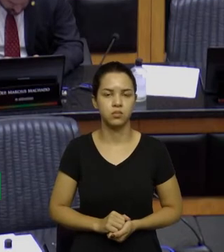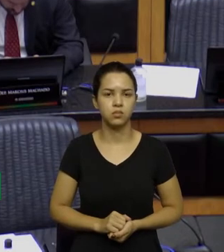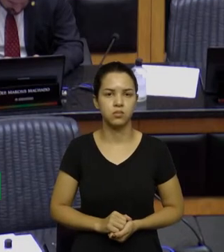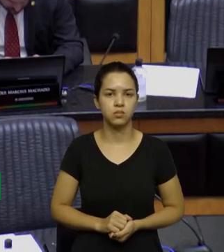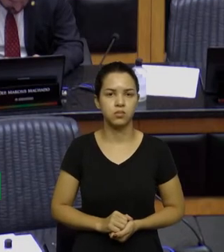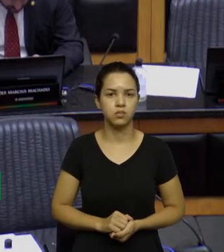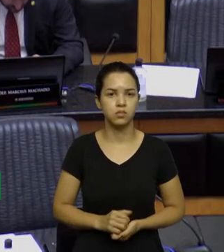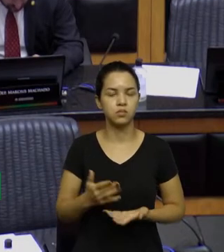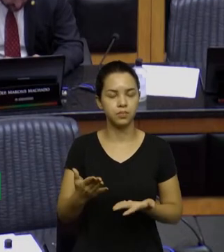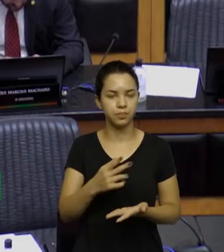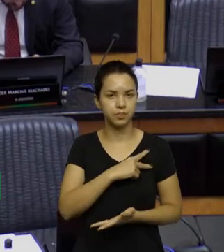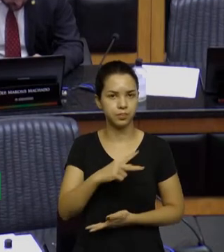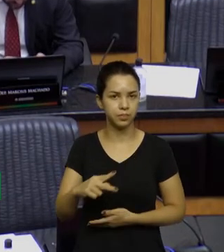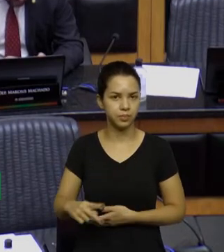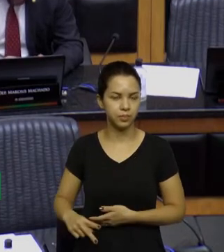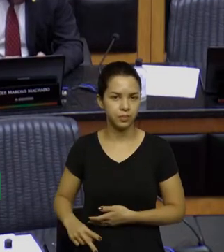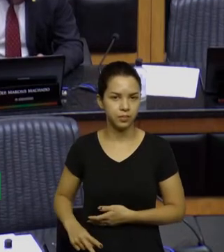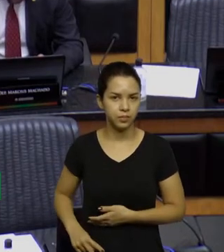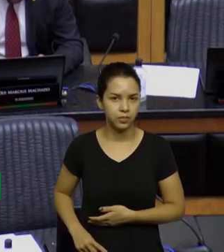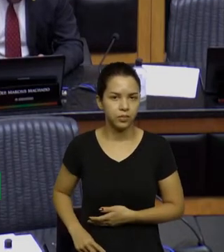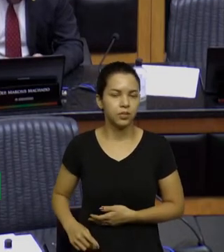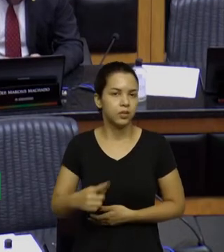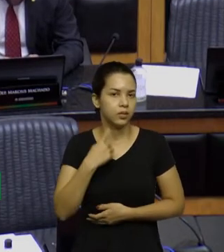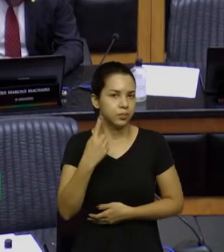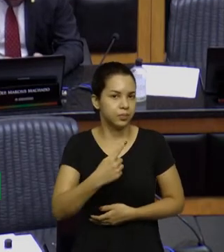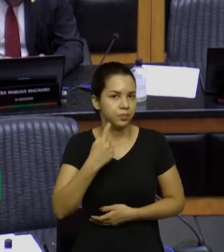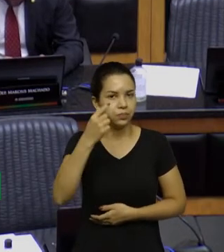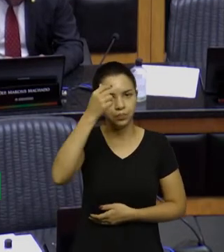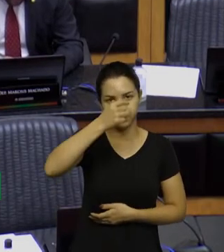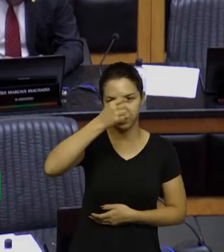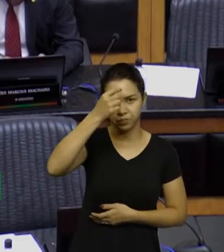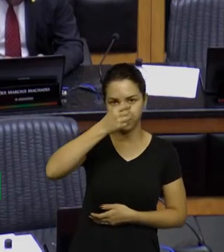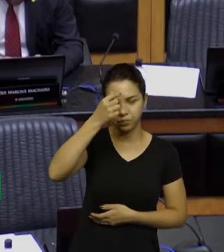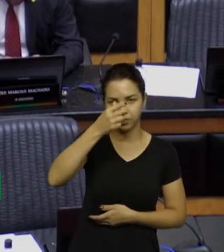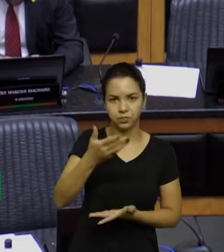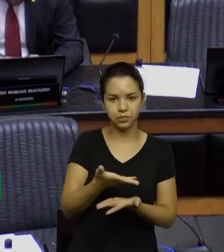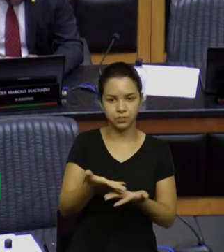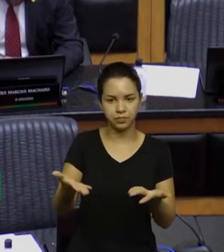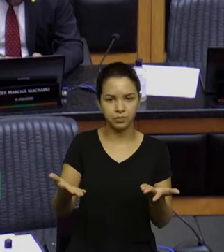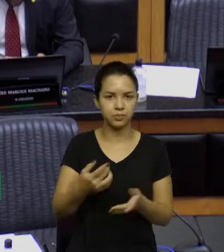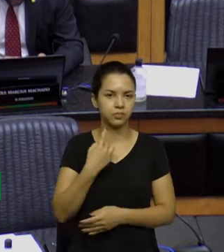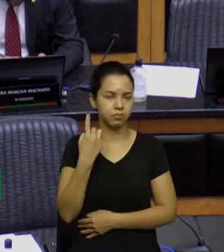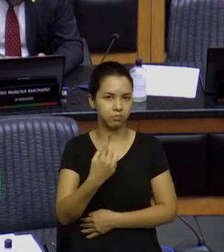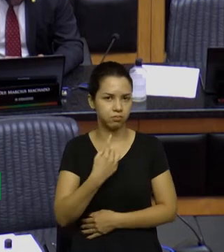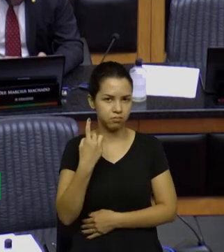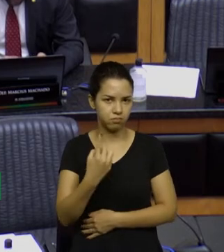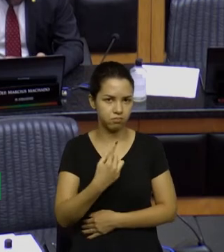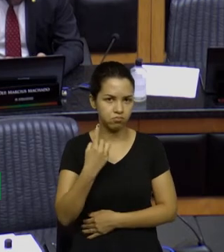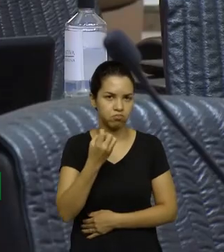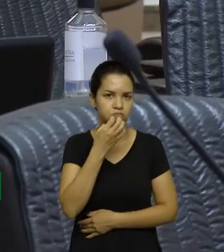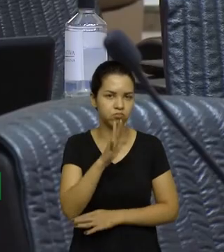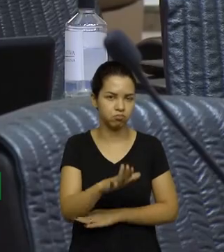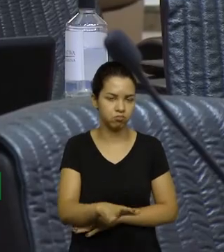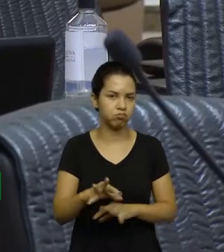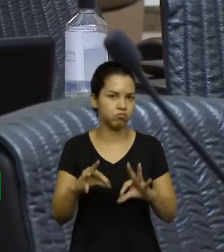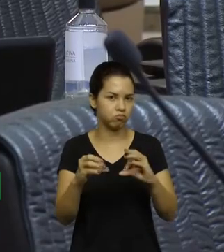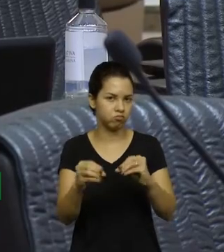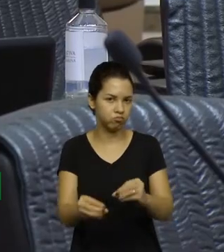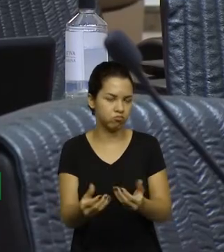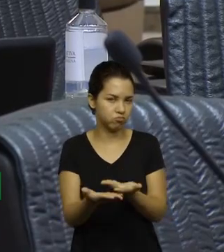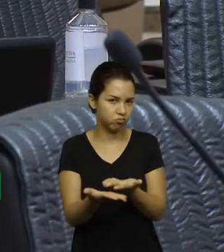Senhor presidente, deputado Maurício, colegas deputados, boa tarde a todos.